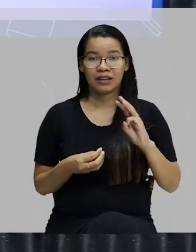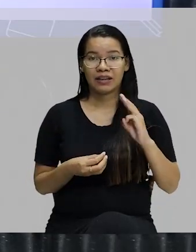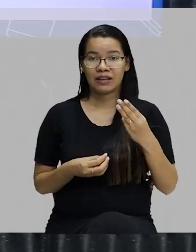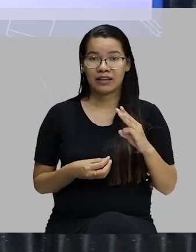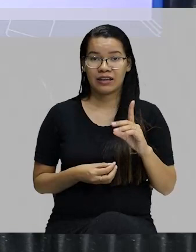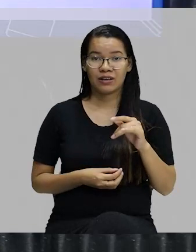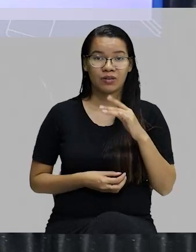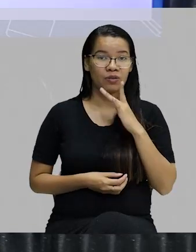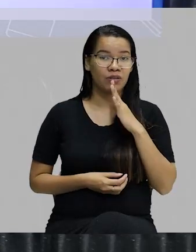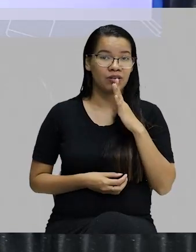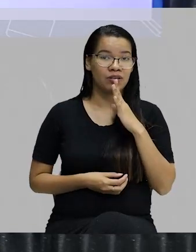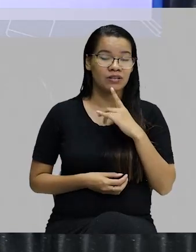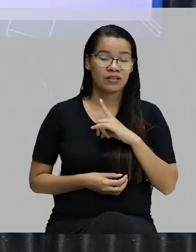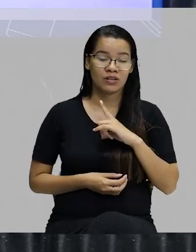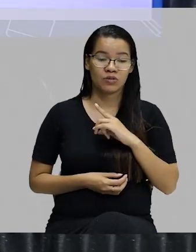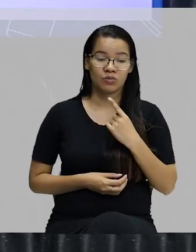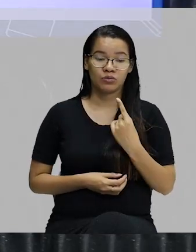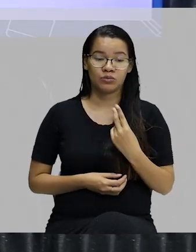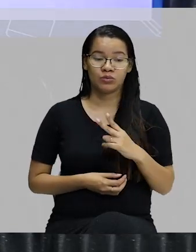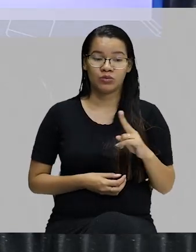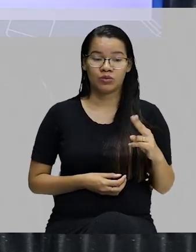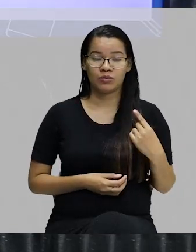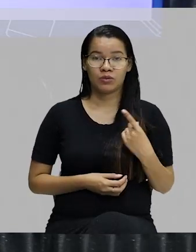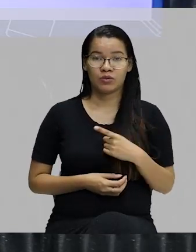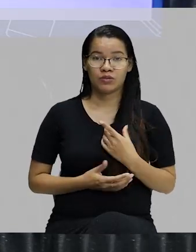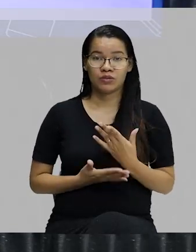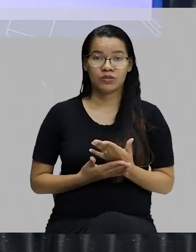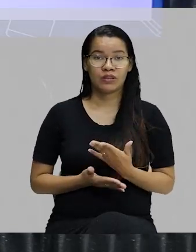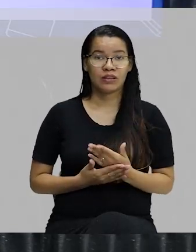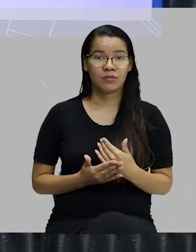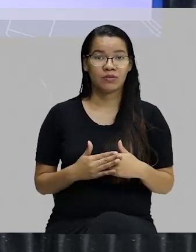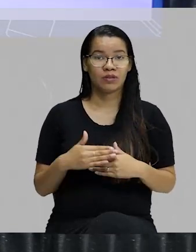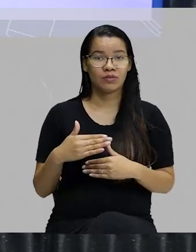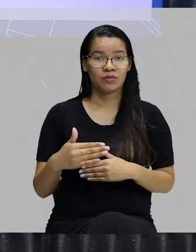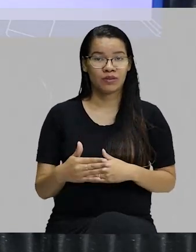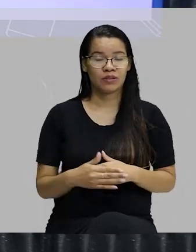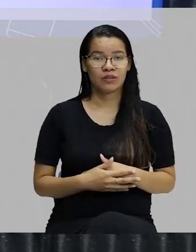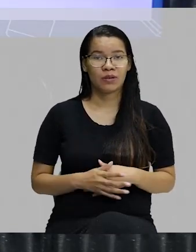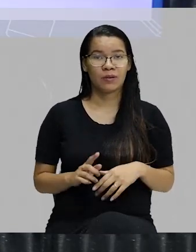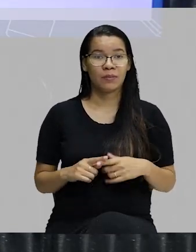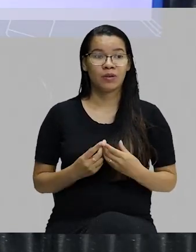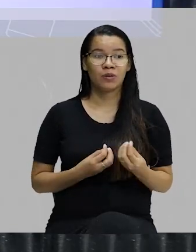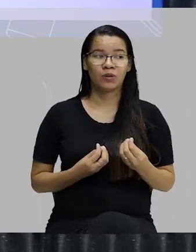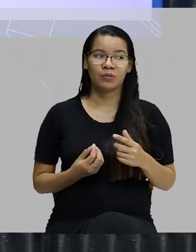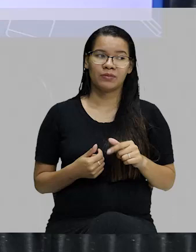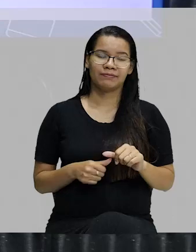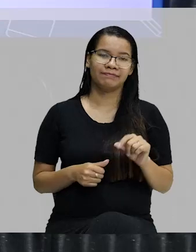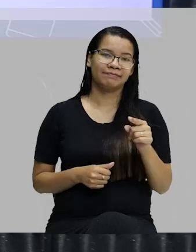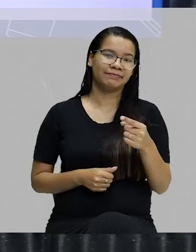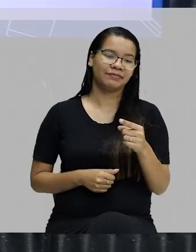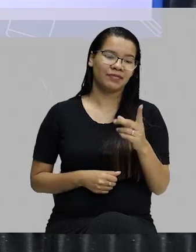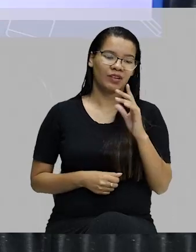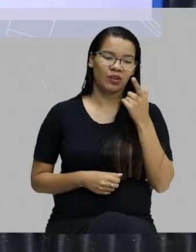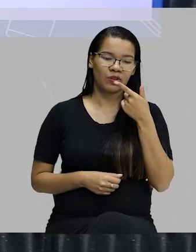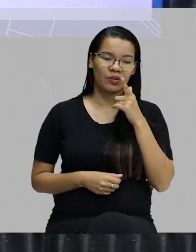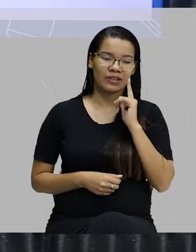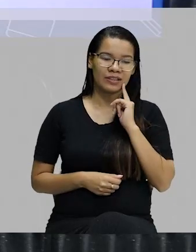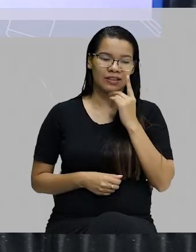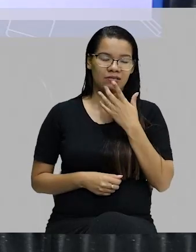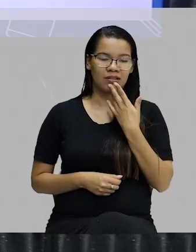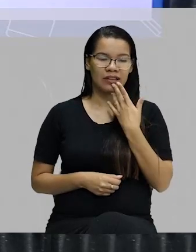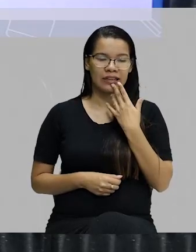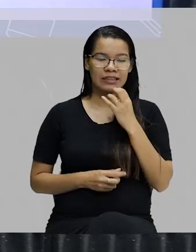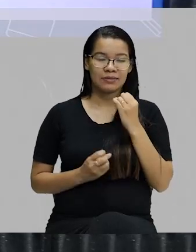muito conhecida, ela tem um nome e a gente vai estudar ela mais lá na frente. Mas do jeito que está aqui, será que você consegue dizer quem